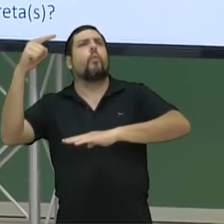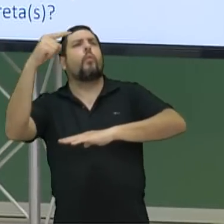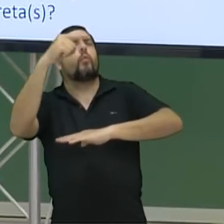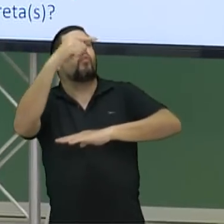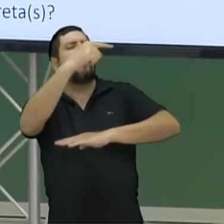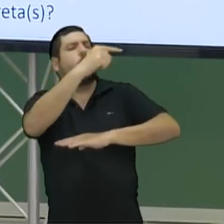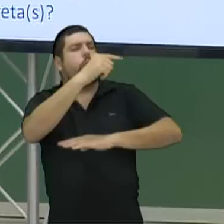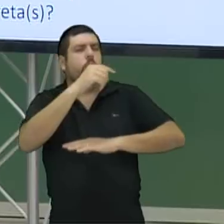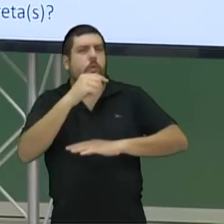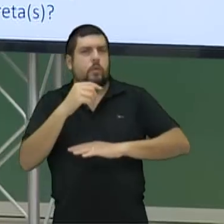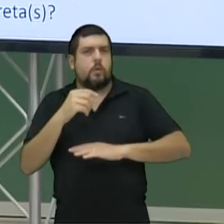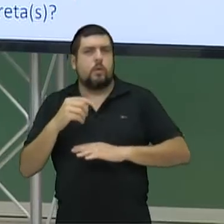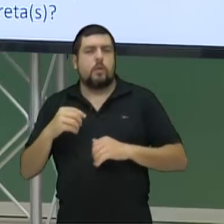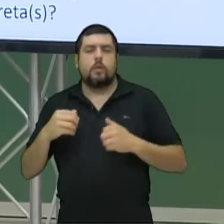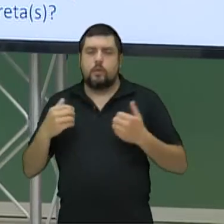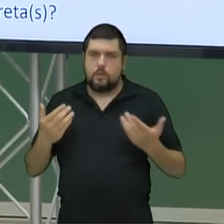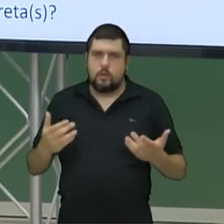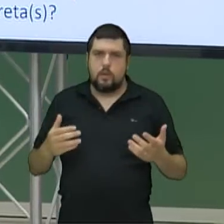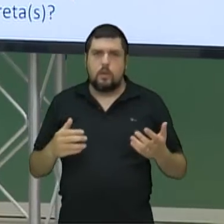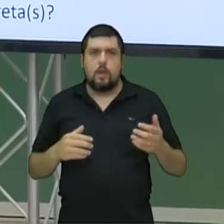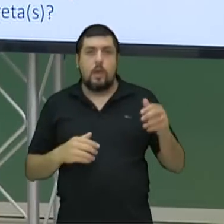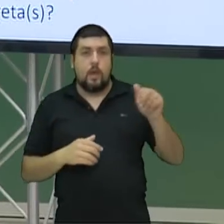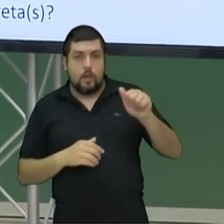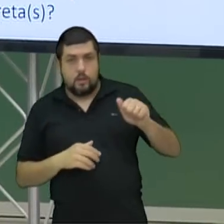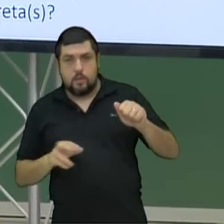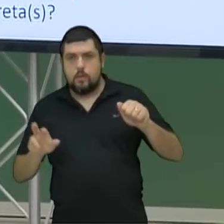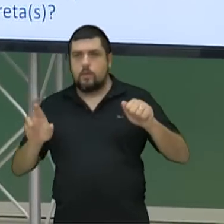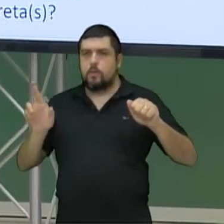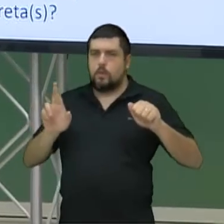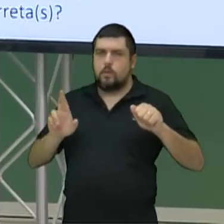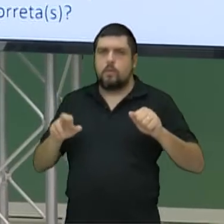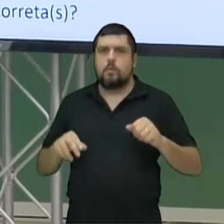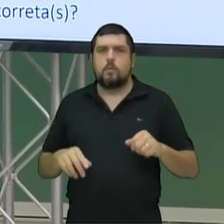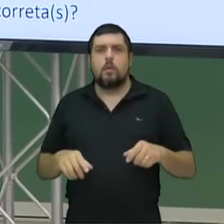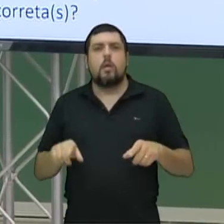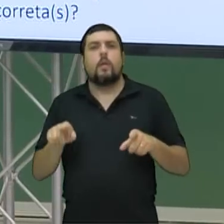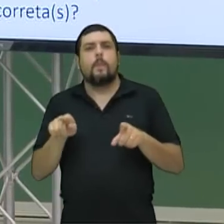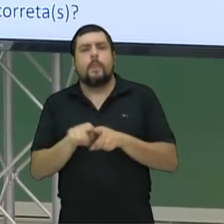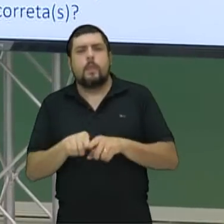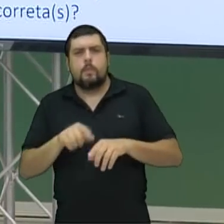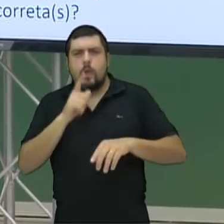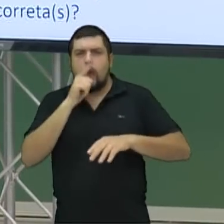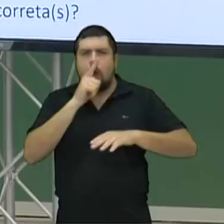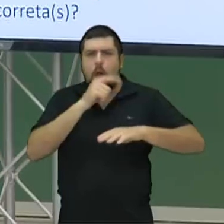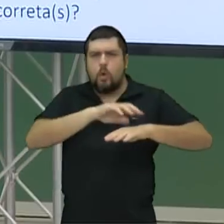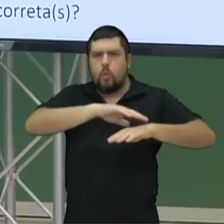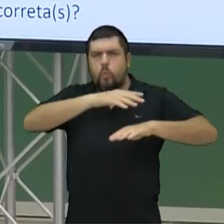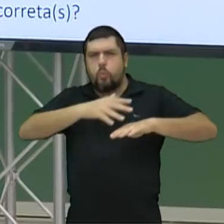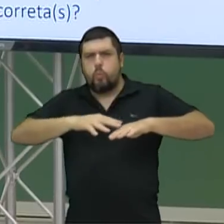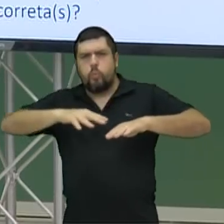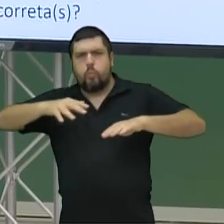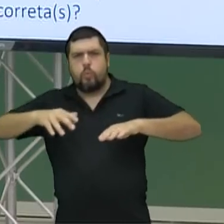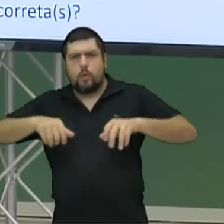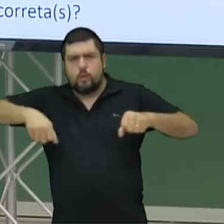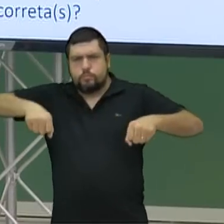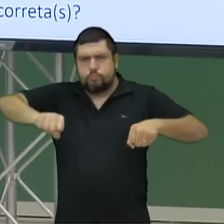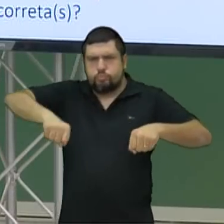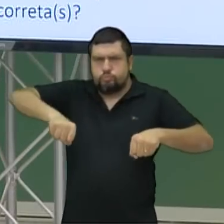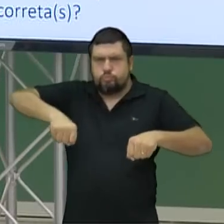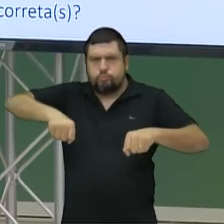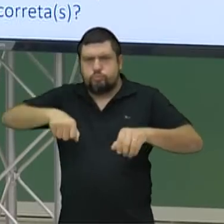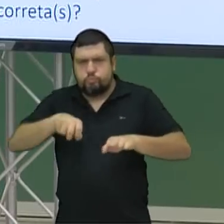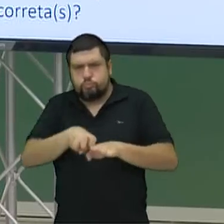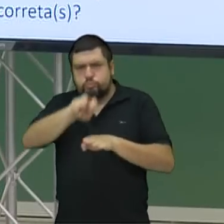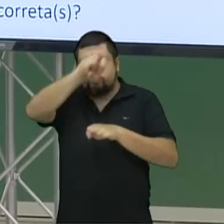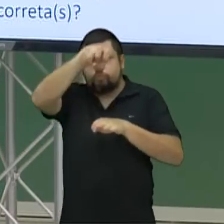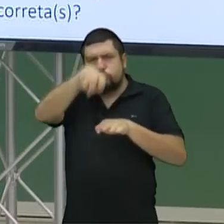Ok? Princípio de ação e reação. A mesma coisa acontece com o jet ski. Né? Você joga, por exemplo, água para trás, certo? E